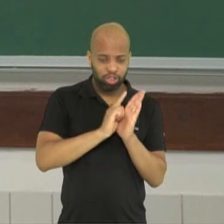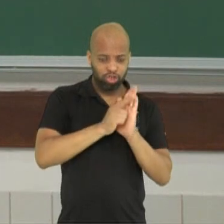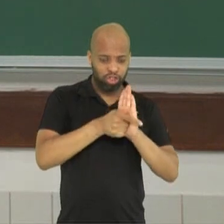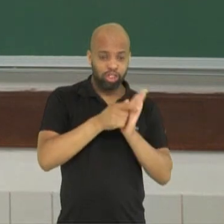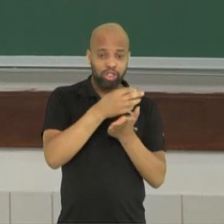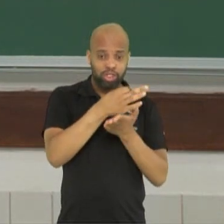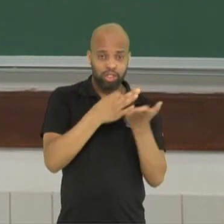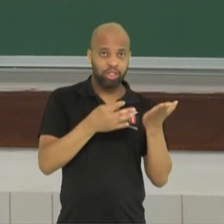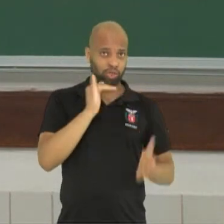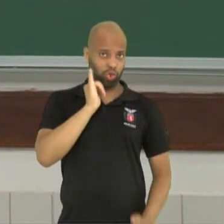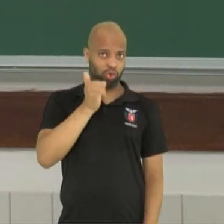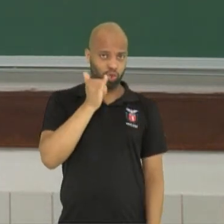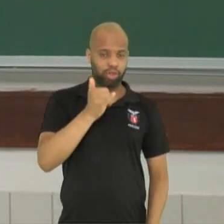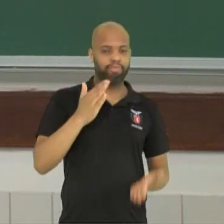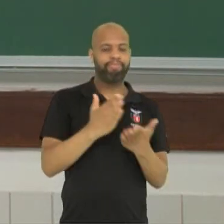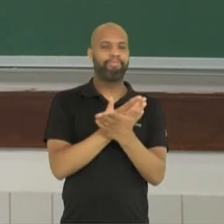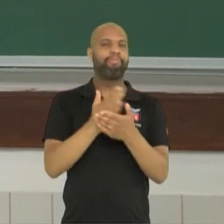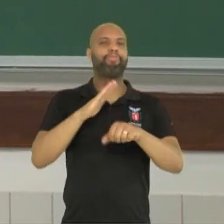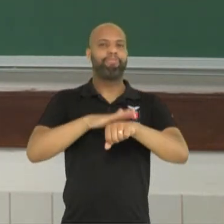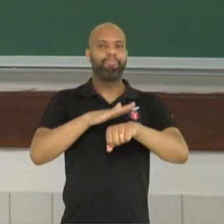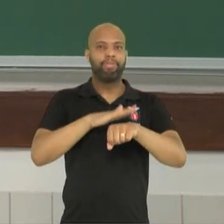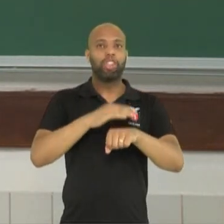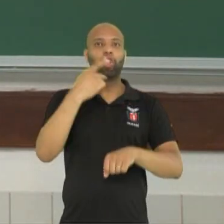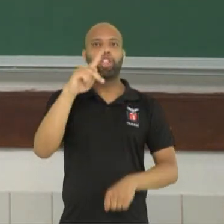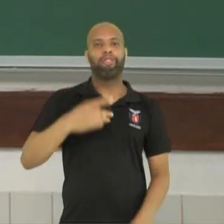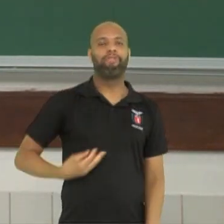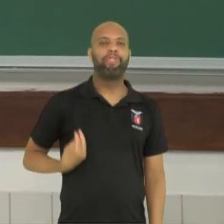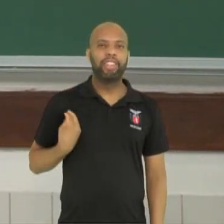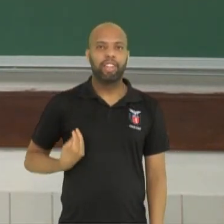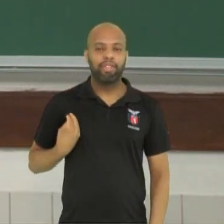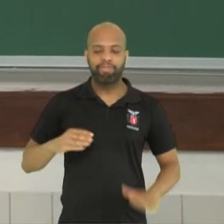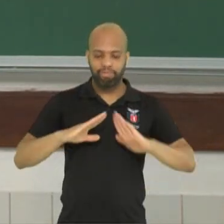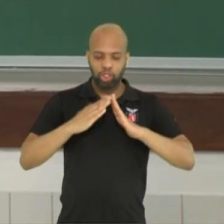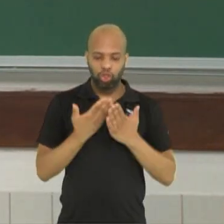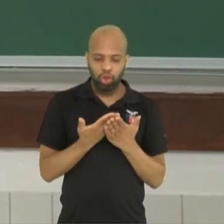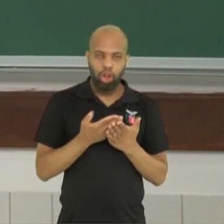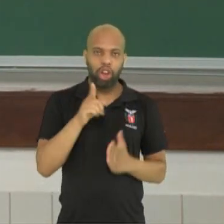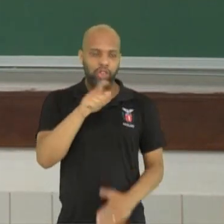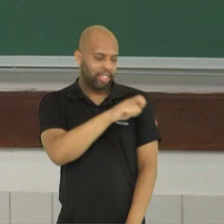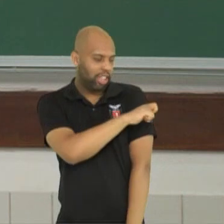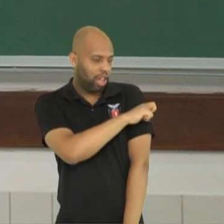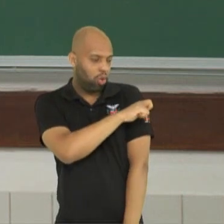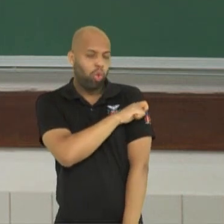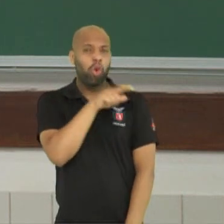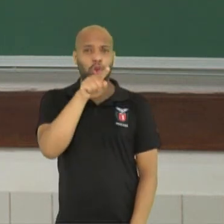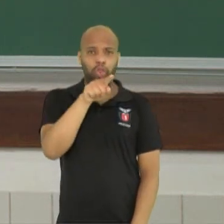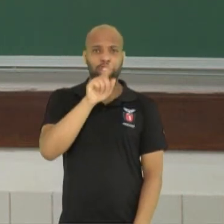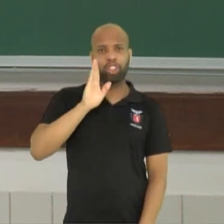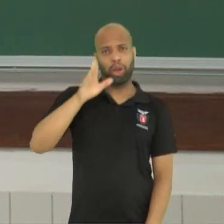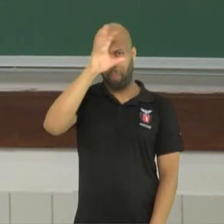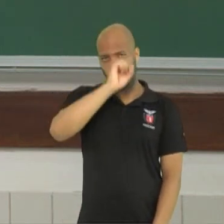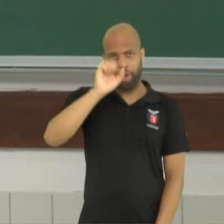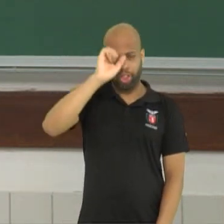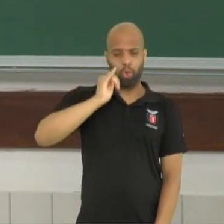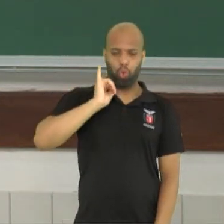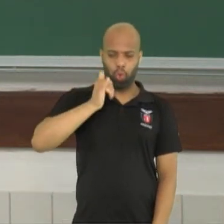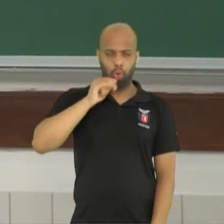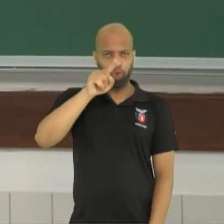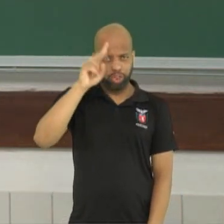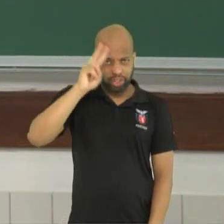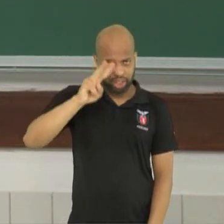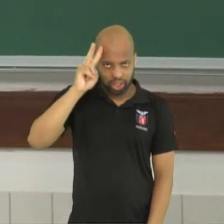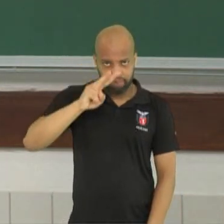da sua caminhada escolar, com certeza. Vocês lembram bem certinho o que ele é, né? Que características